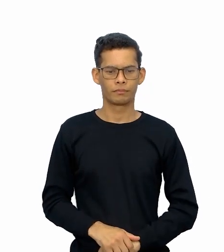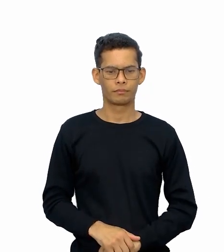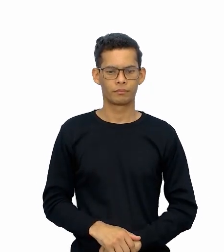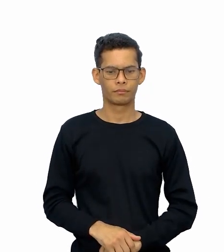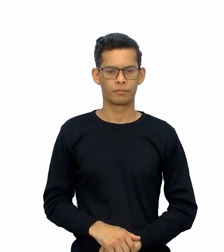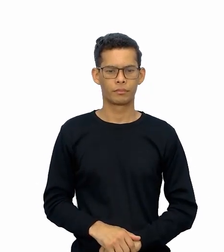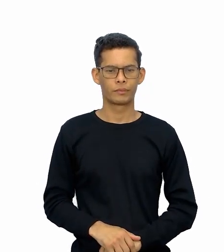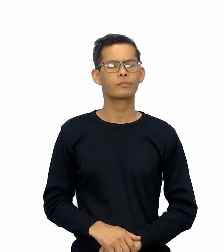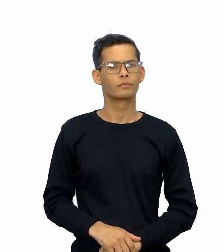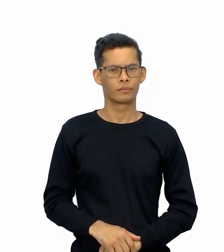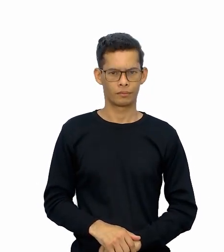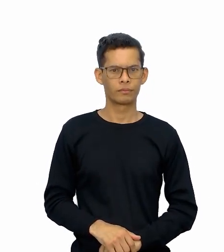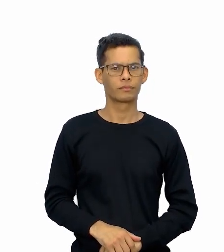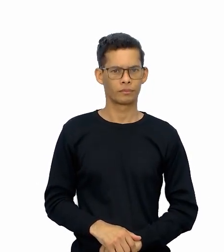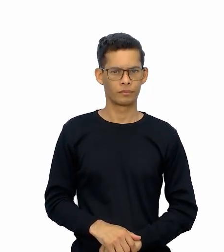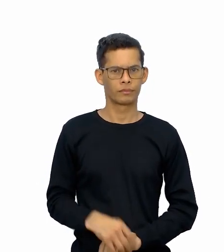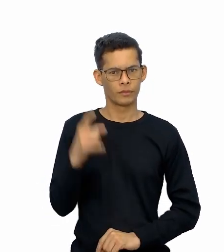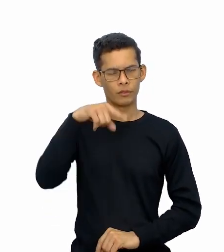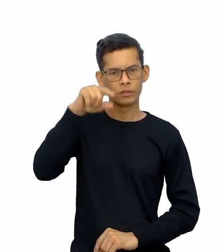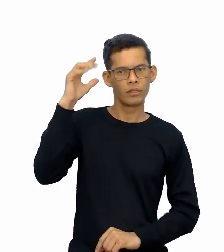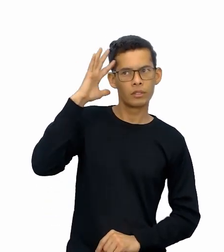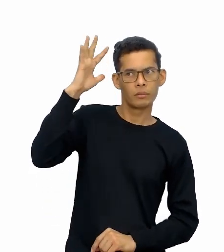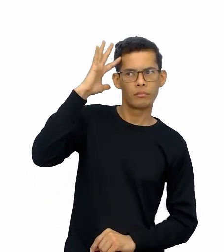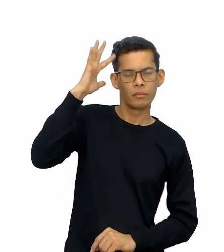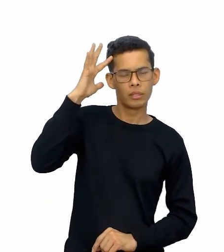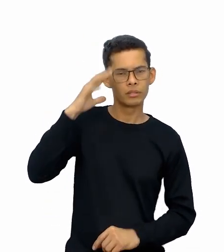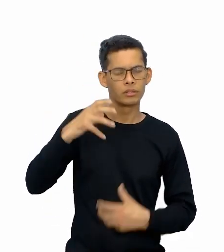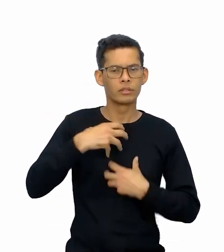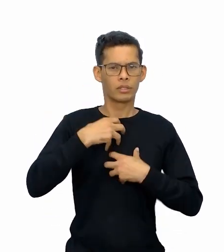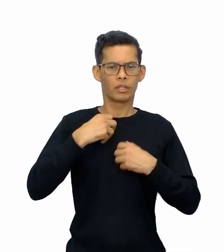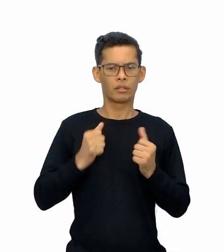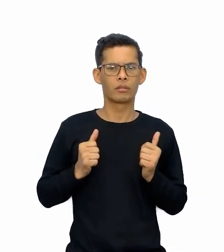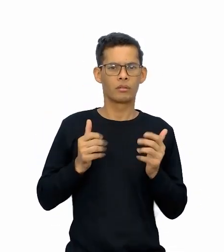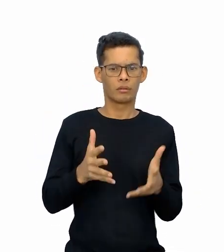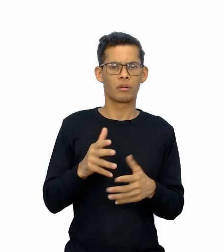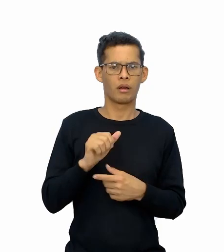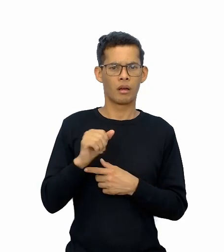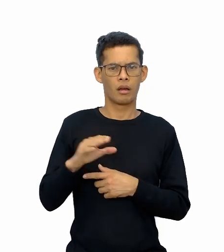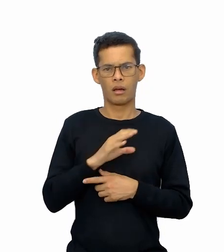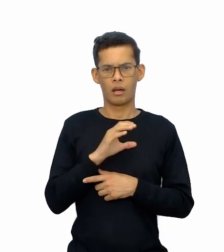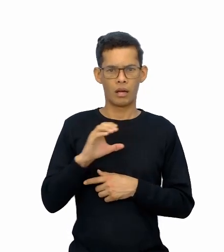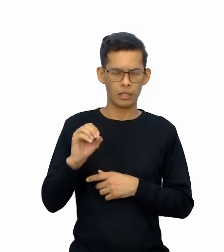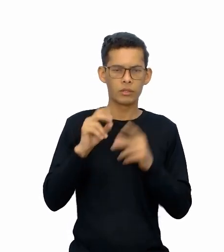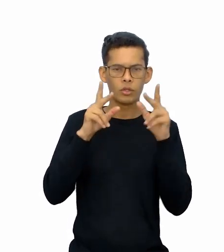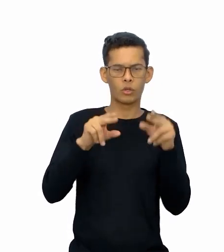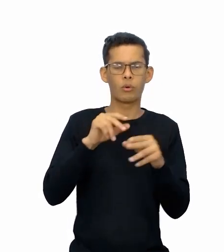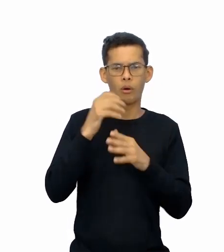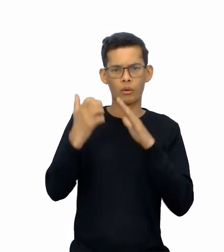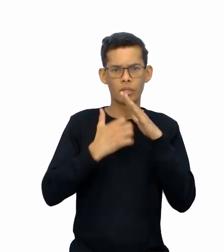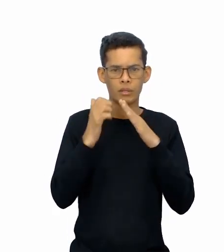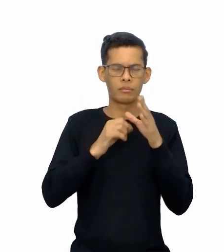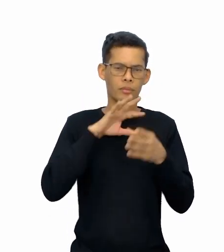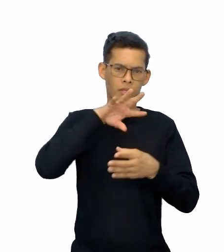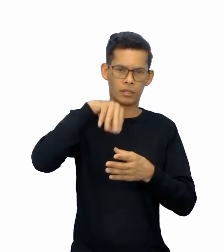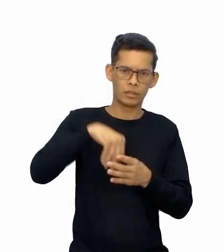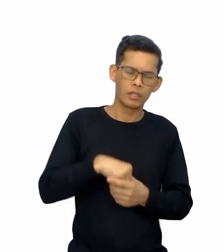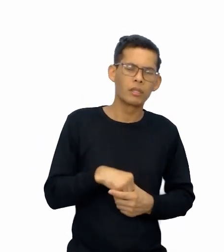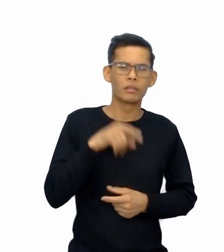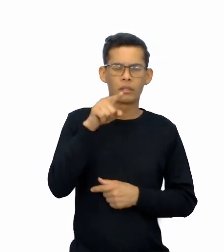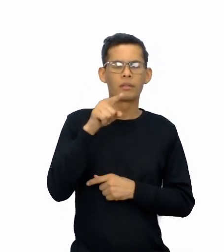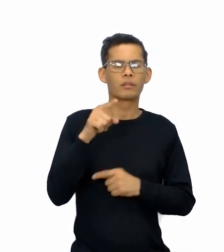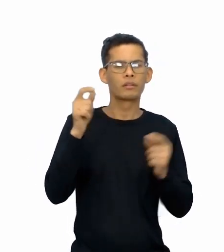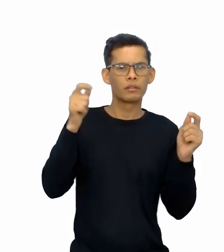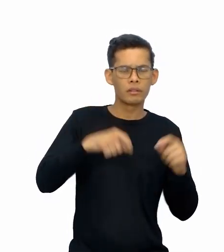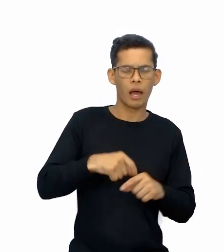numa ação, como se eles tivessem uma empresa, como se eles pensem numa ação para desenvolver um